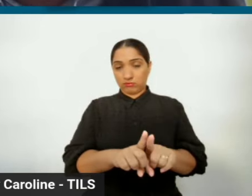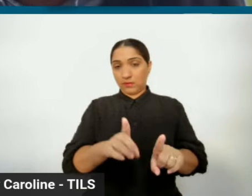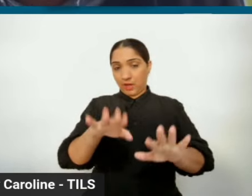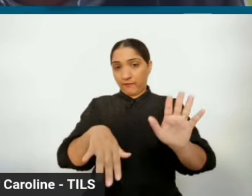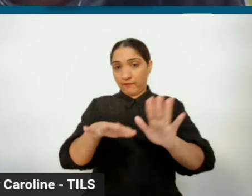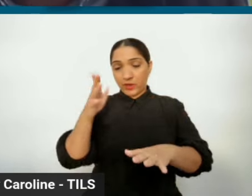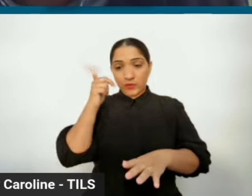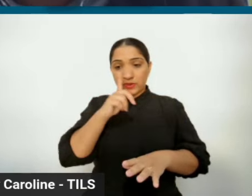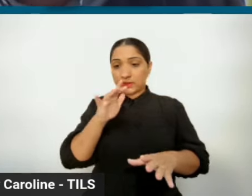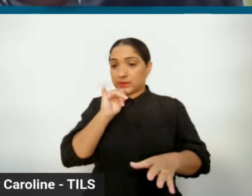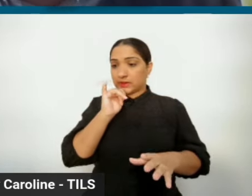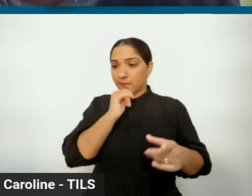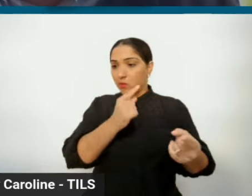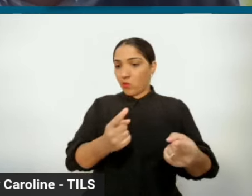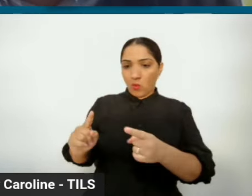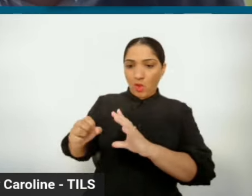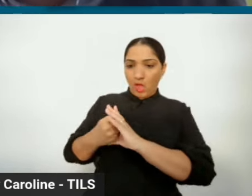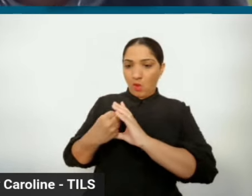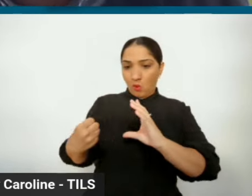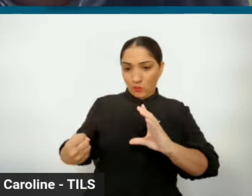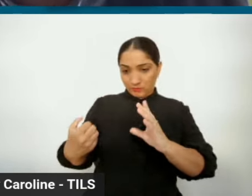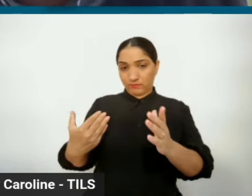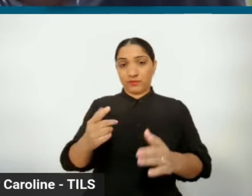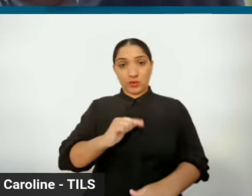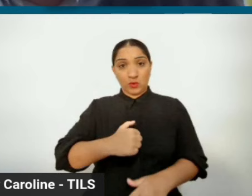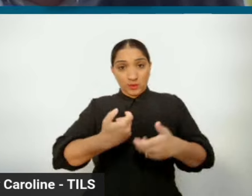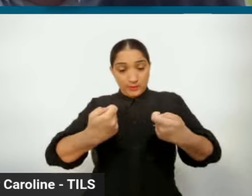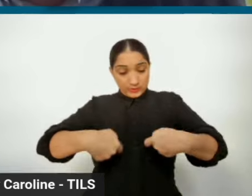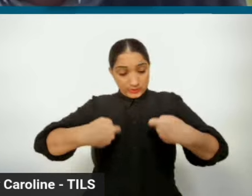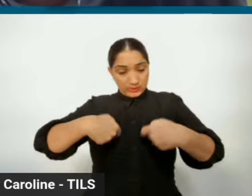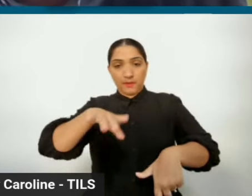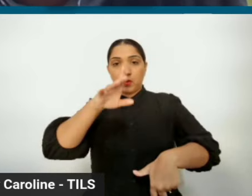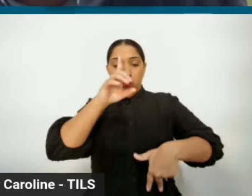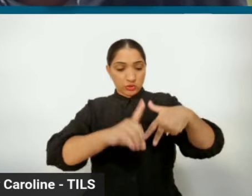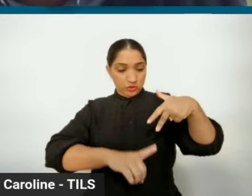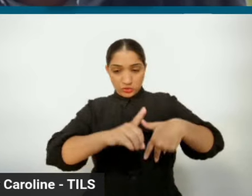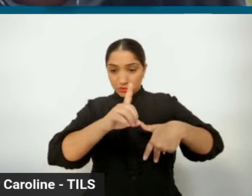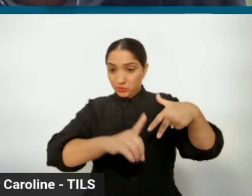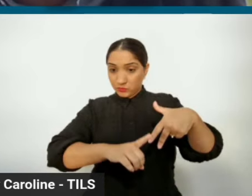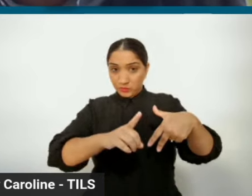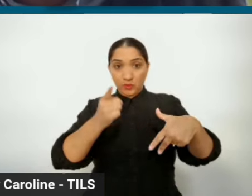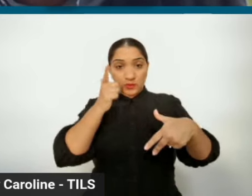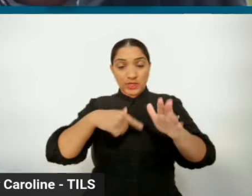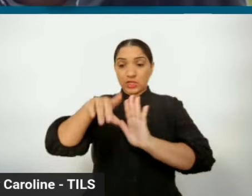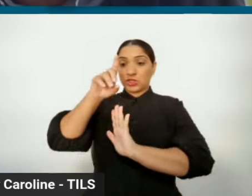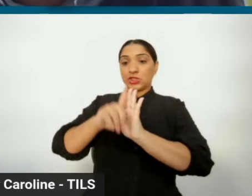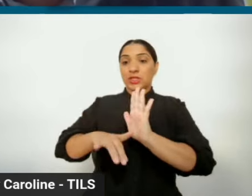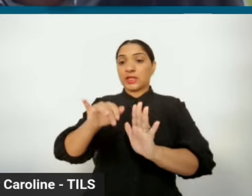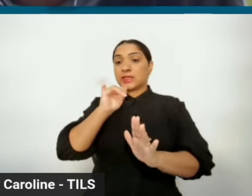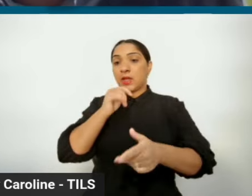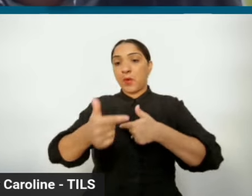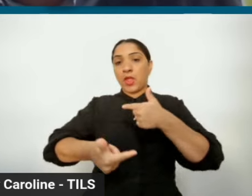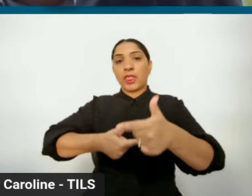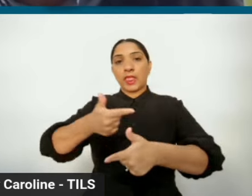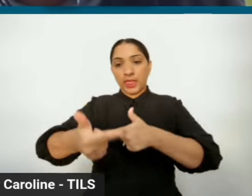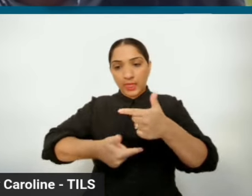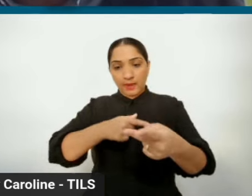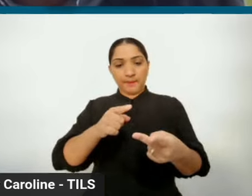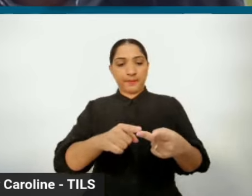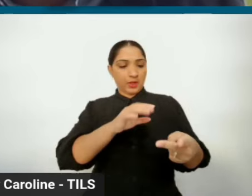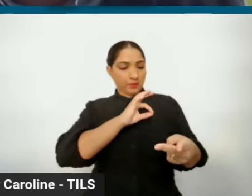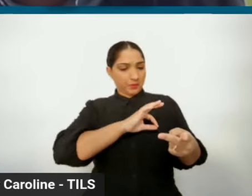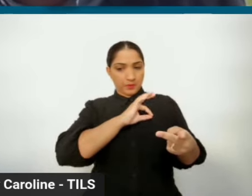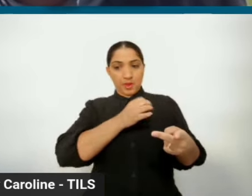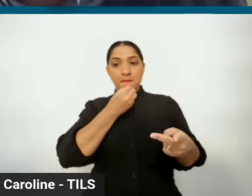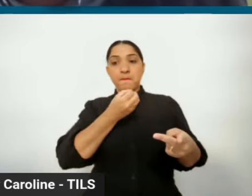precisamos garantir todos esses direitos, né? O direito ao emprego, o direito a uma remuneração justa, da